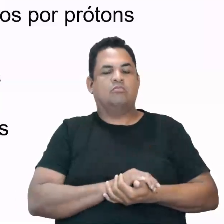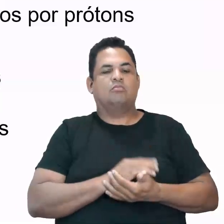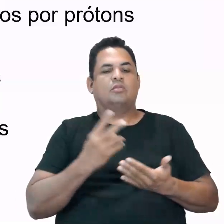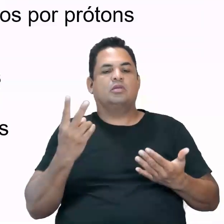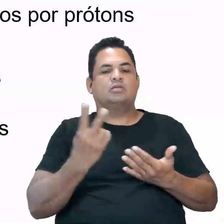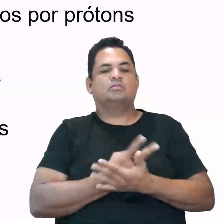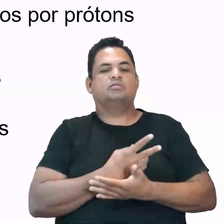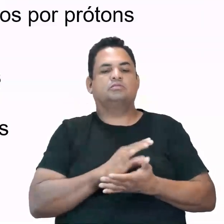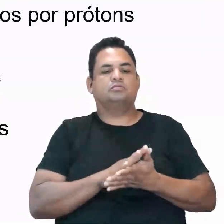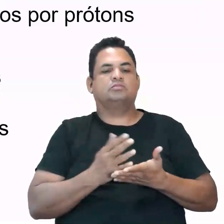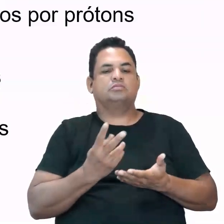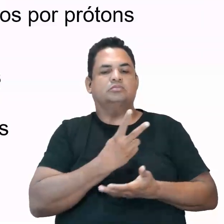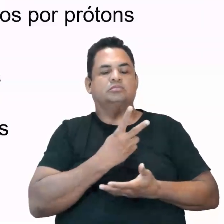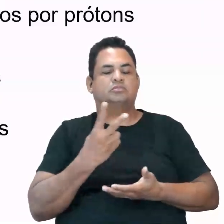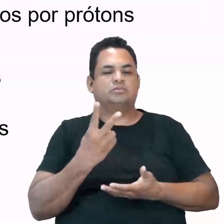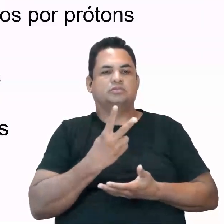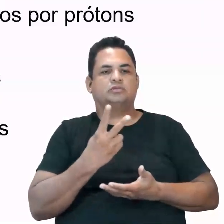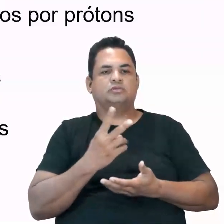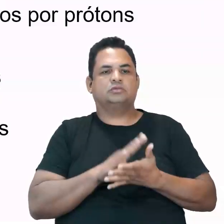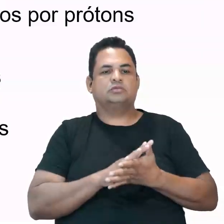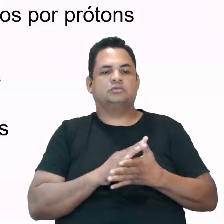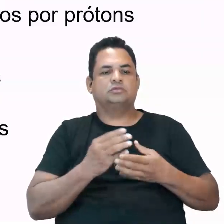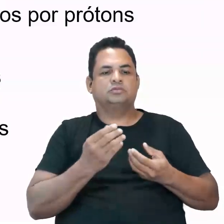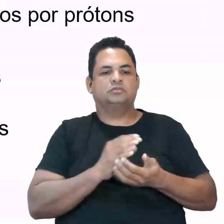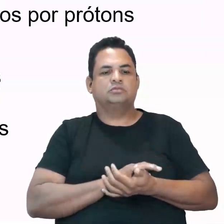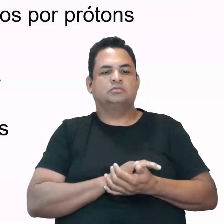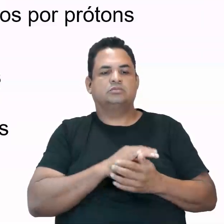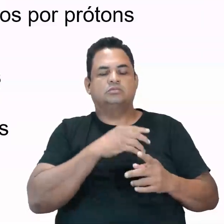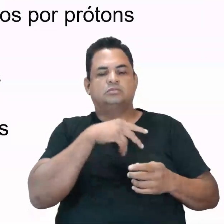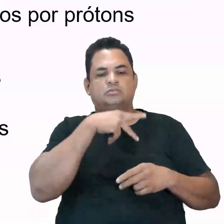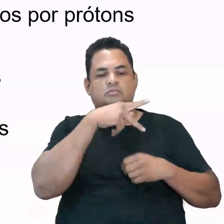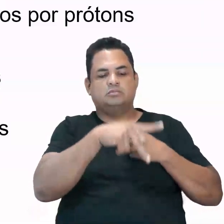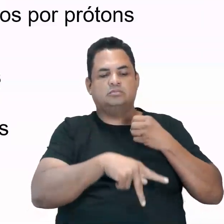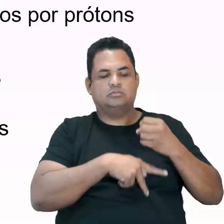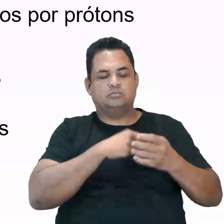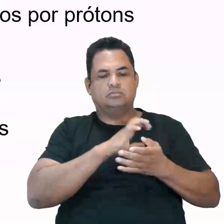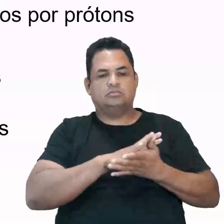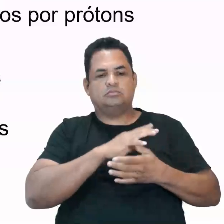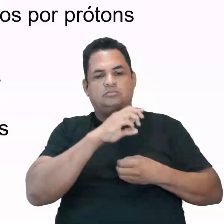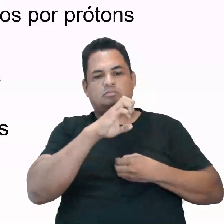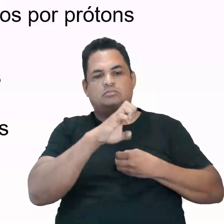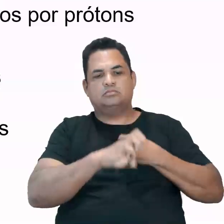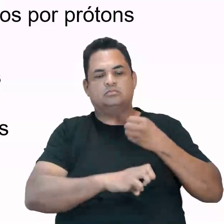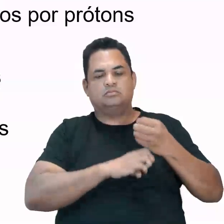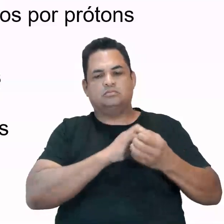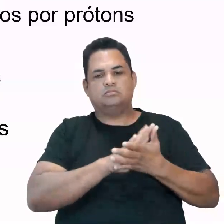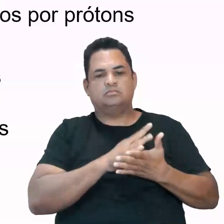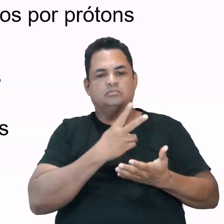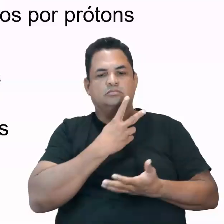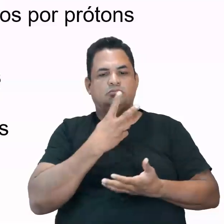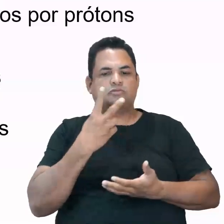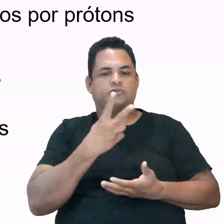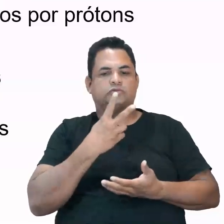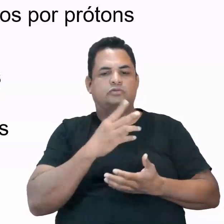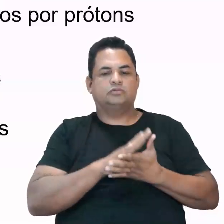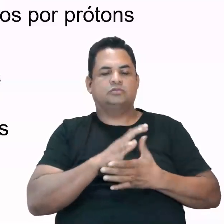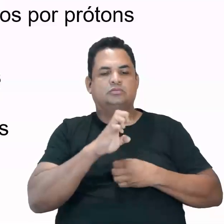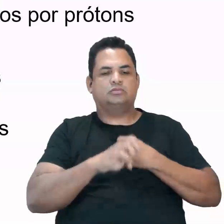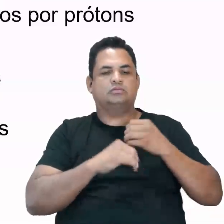quando aproximamos dois elétrons. Um próton e um elétron atraem, dois prótons ou dois elétrons se